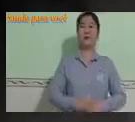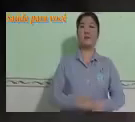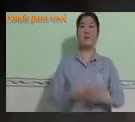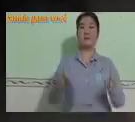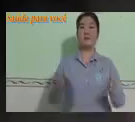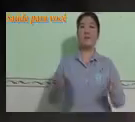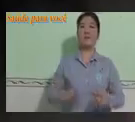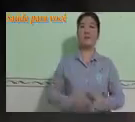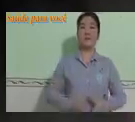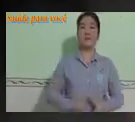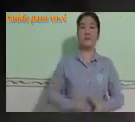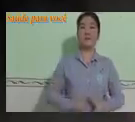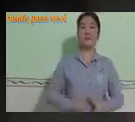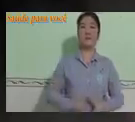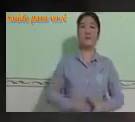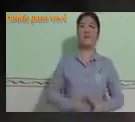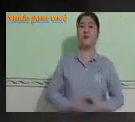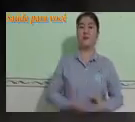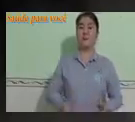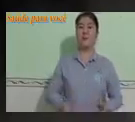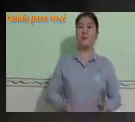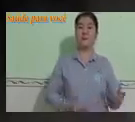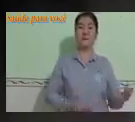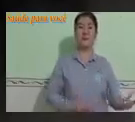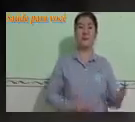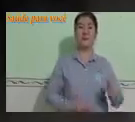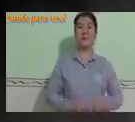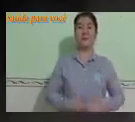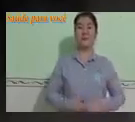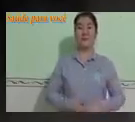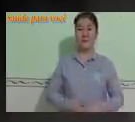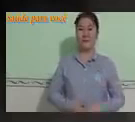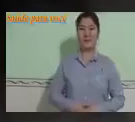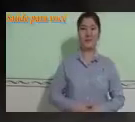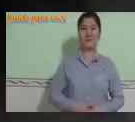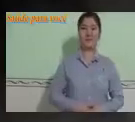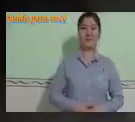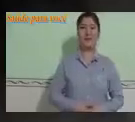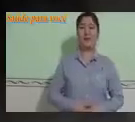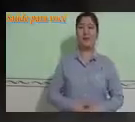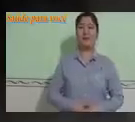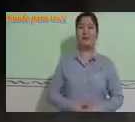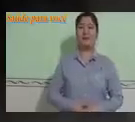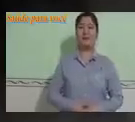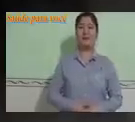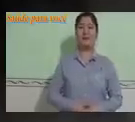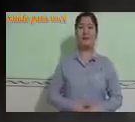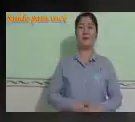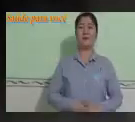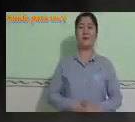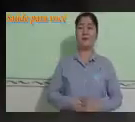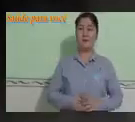4.MANTEROPSOADQOADO para evitar níveis de testosterona baixos, deve-se manter o peso corporal adequado,